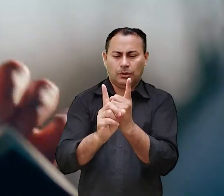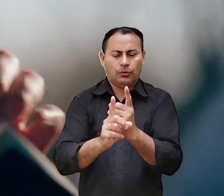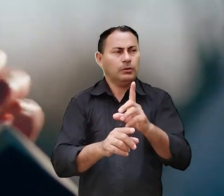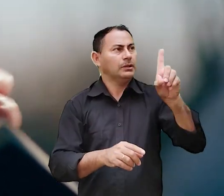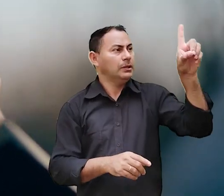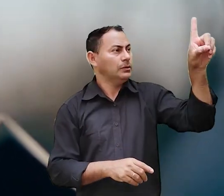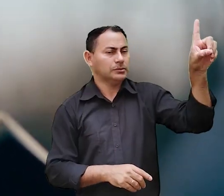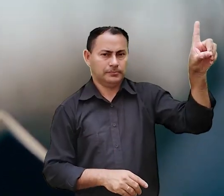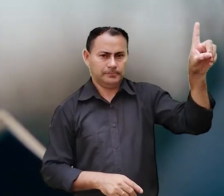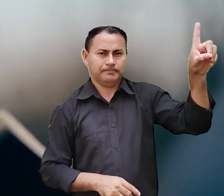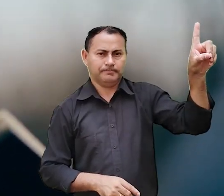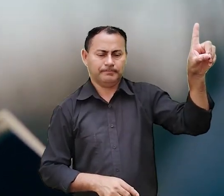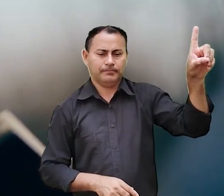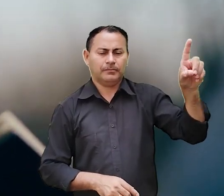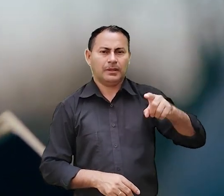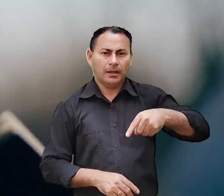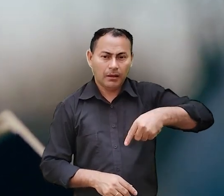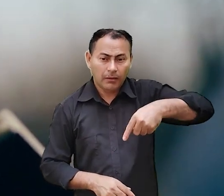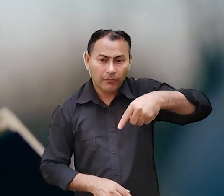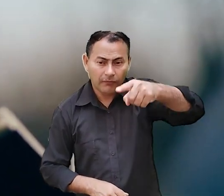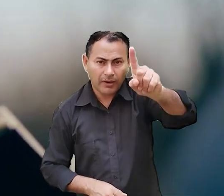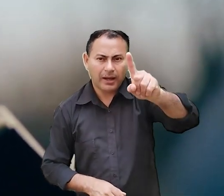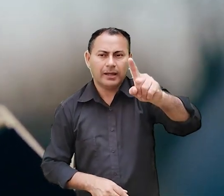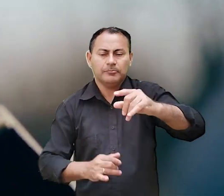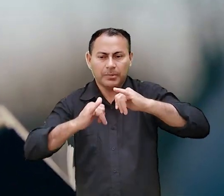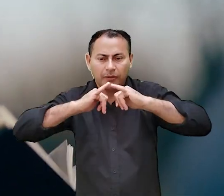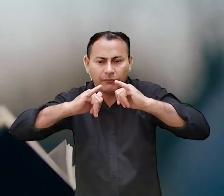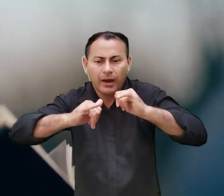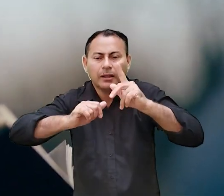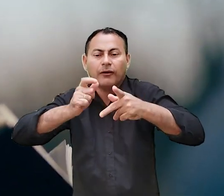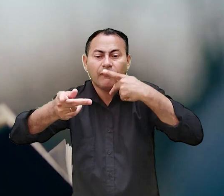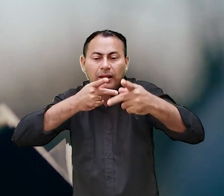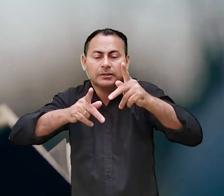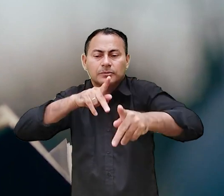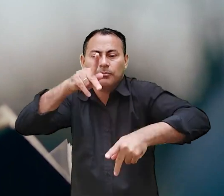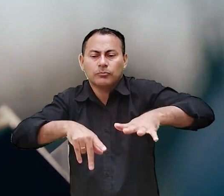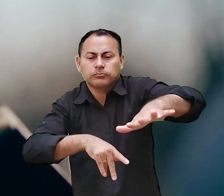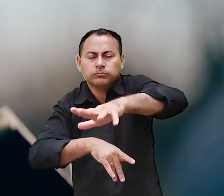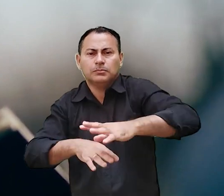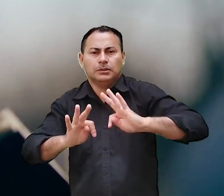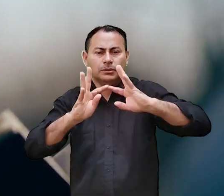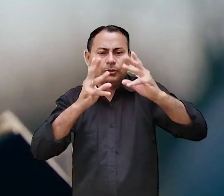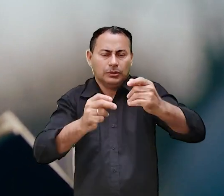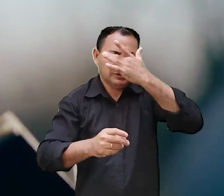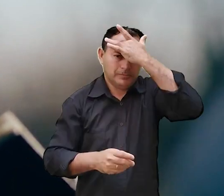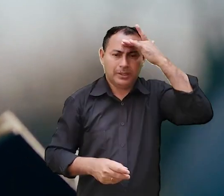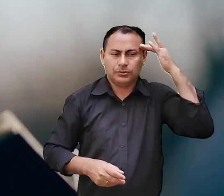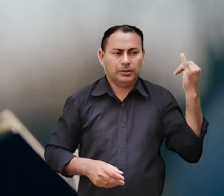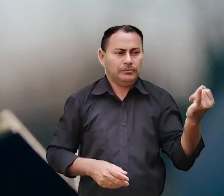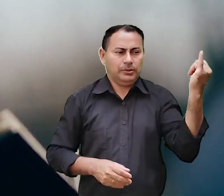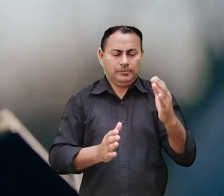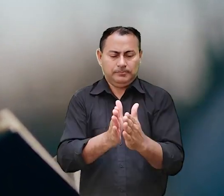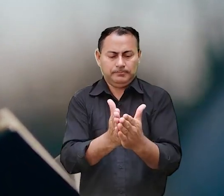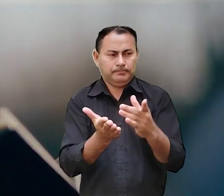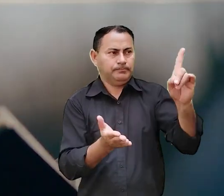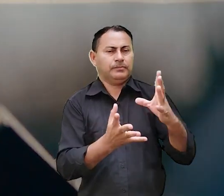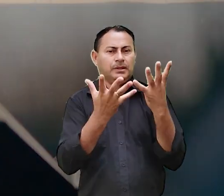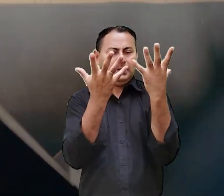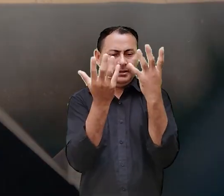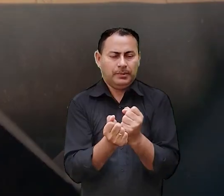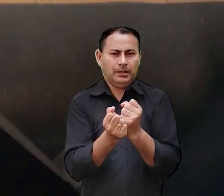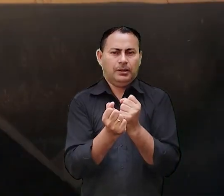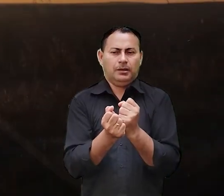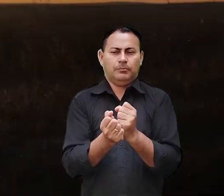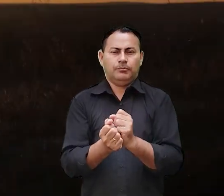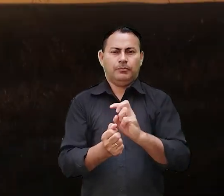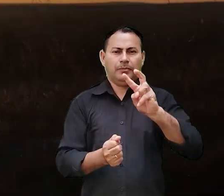encontro com Deus vá e diga esse povo todos os homens importantes da Bíblia receberam